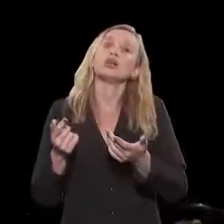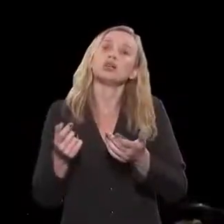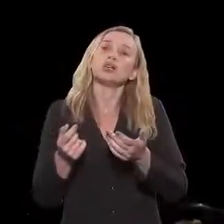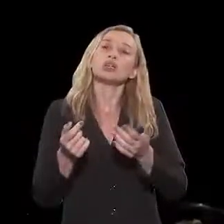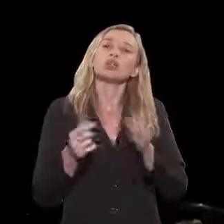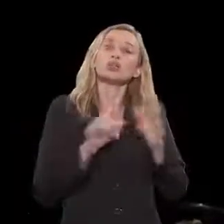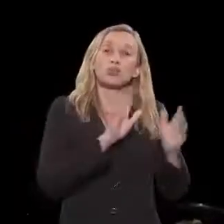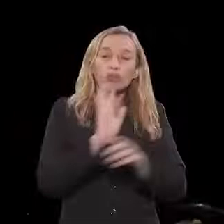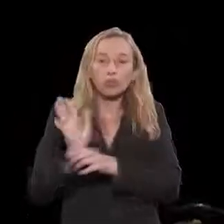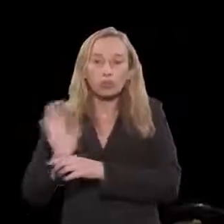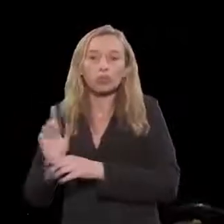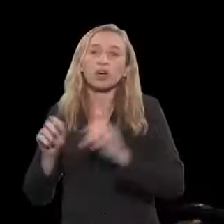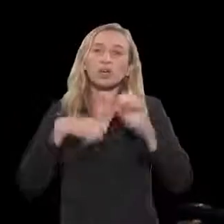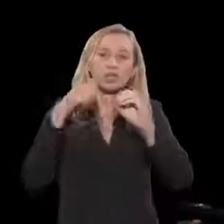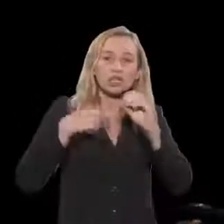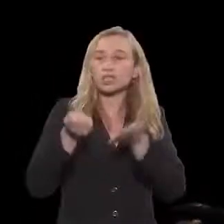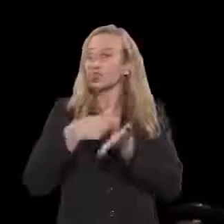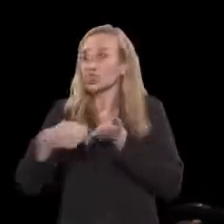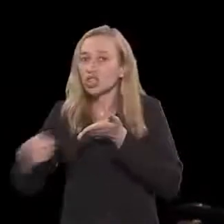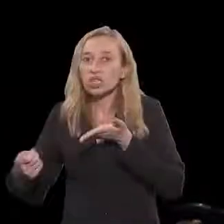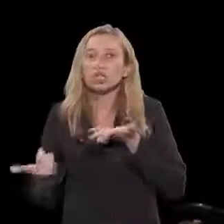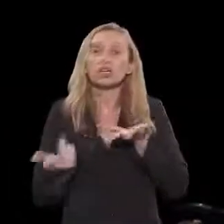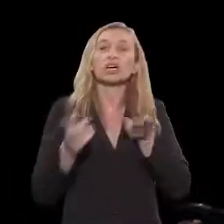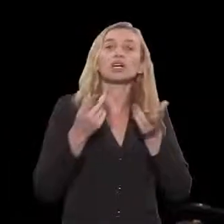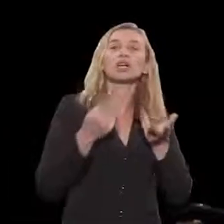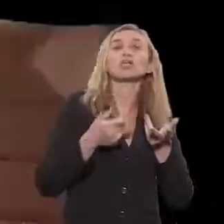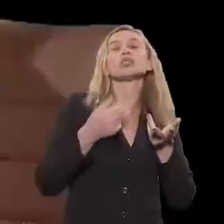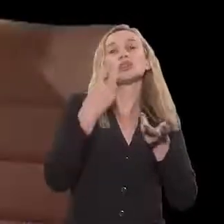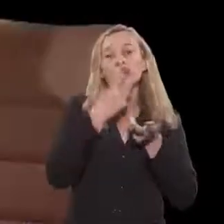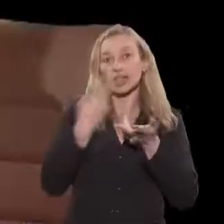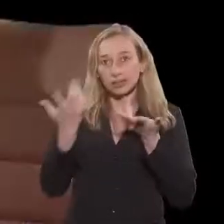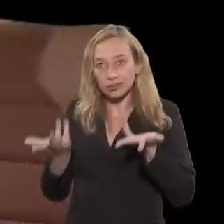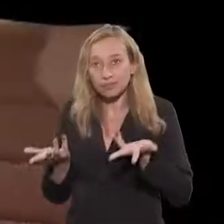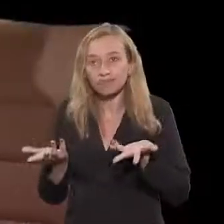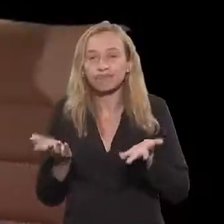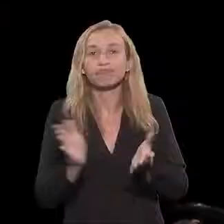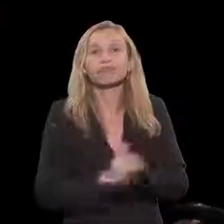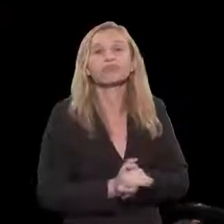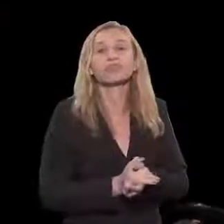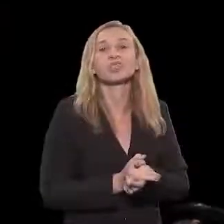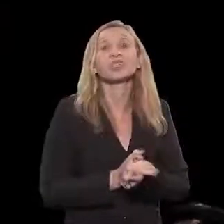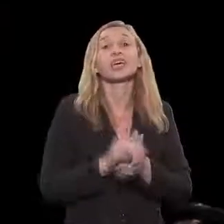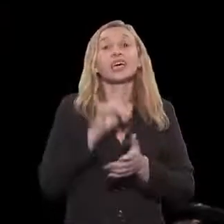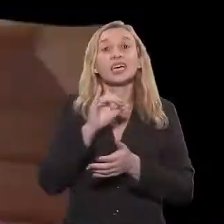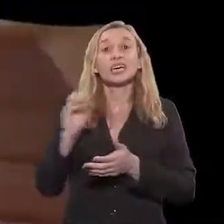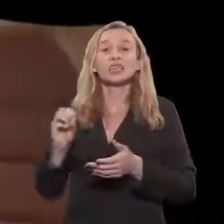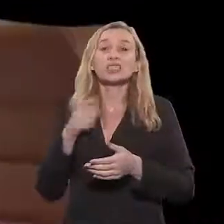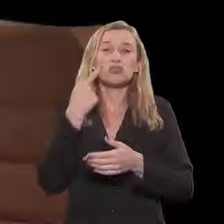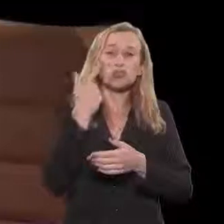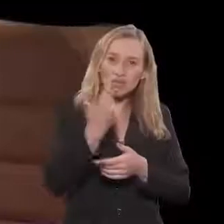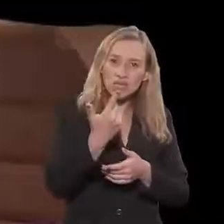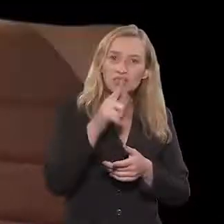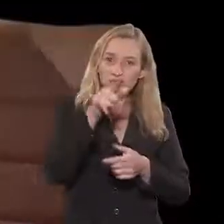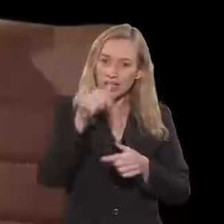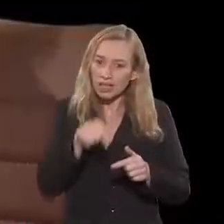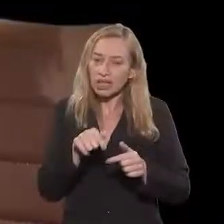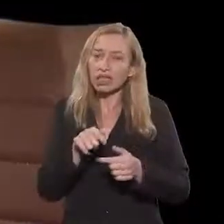estão catalogadas, estão filmadas, estão escritas. Estão, né? na oralidade. Estão na oralidade. É isso.